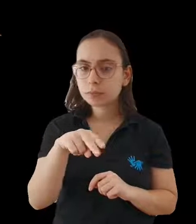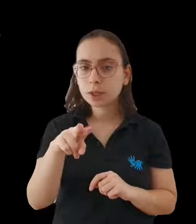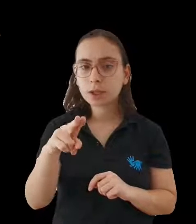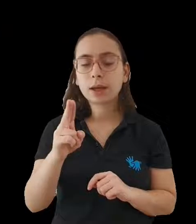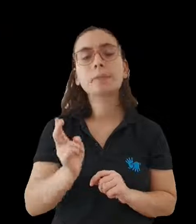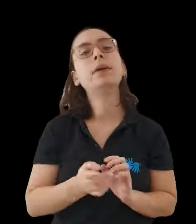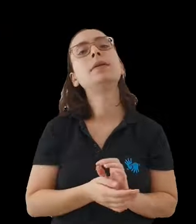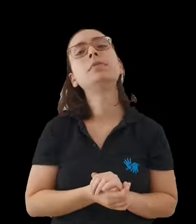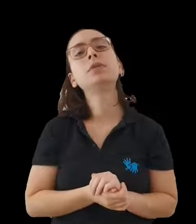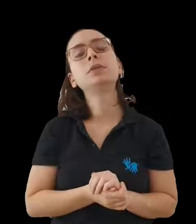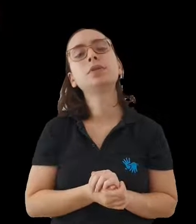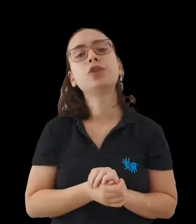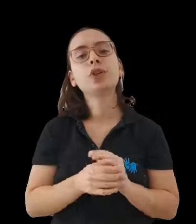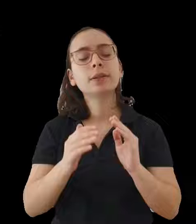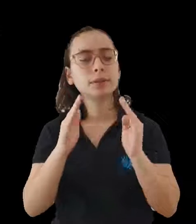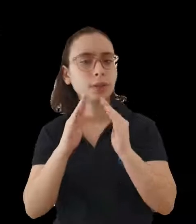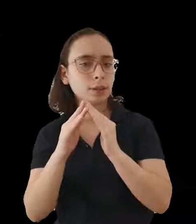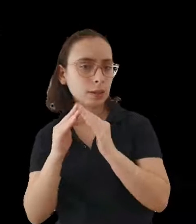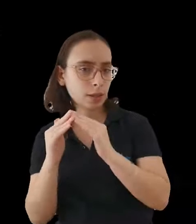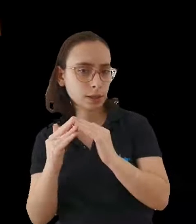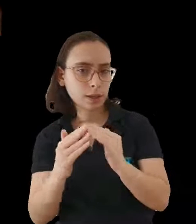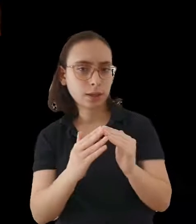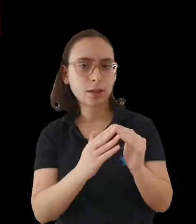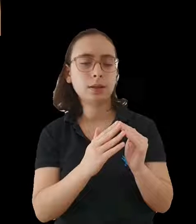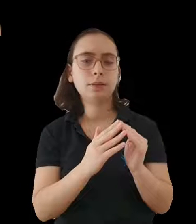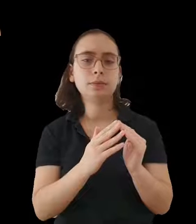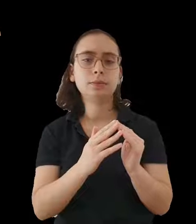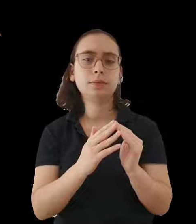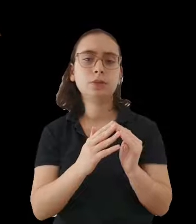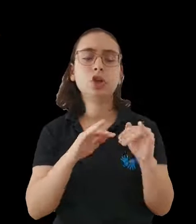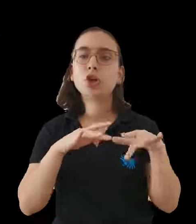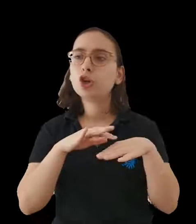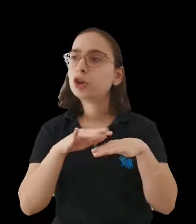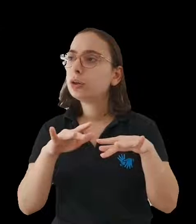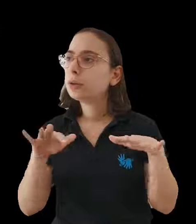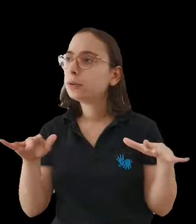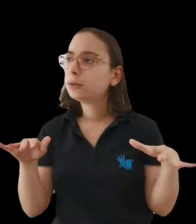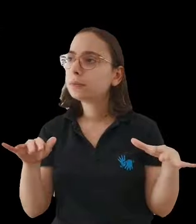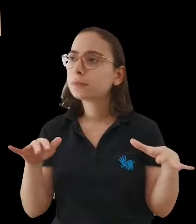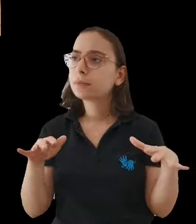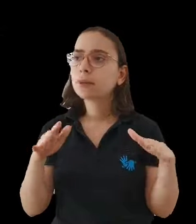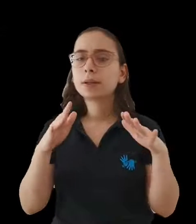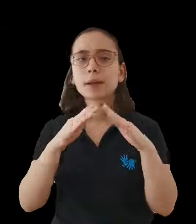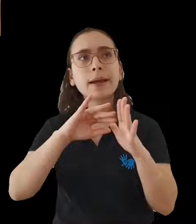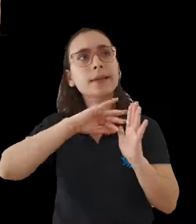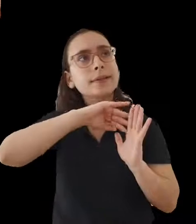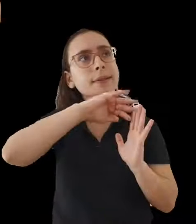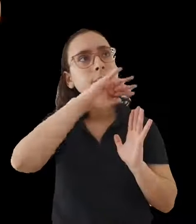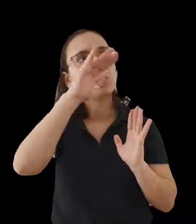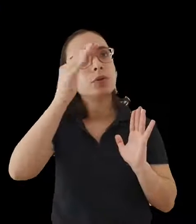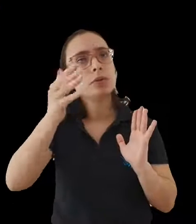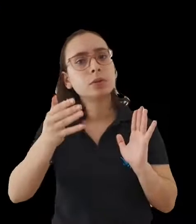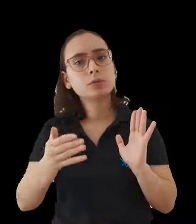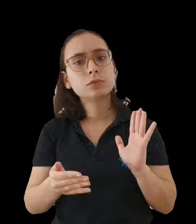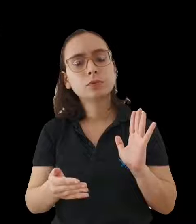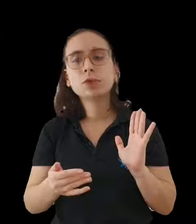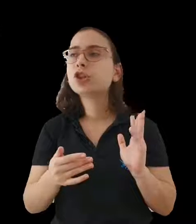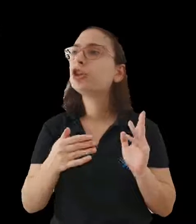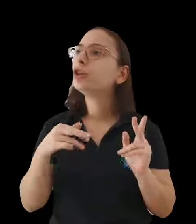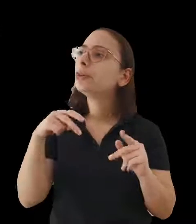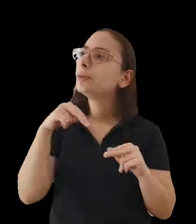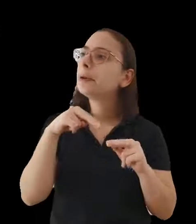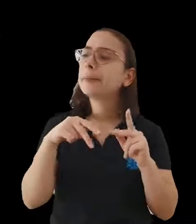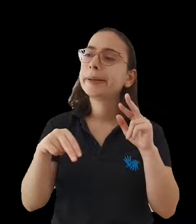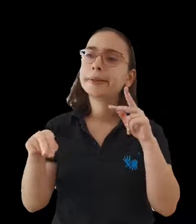podem explorar o cenário, tá vendo? Vocês podem dizer que ele morava perto da casa da montanha. E aí ele foi passeando